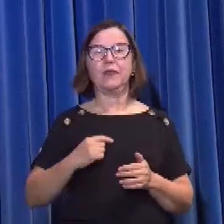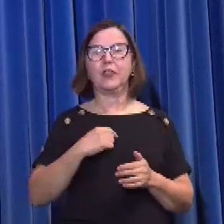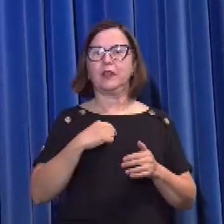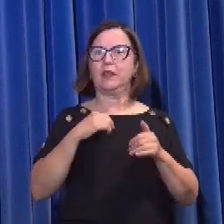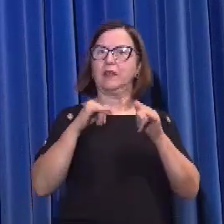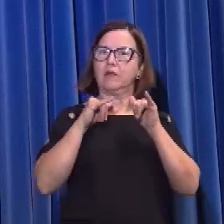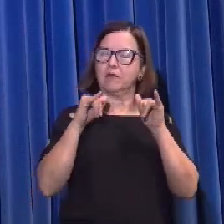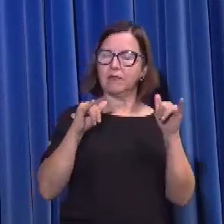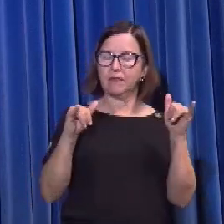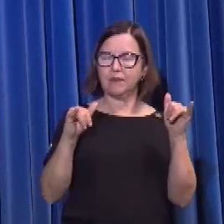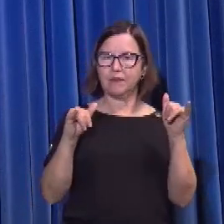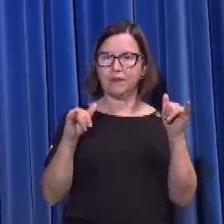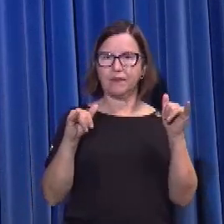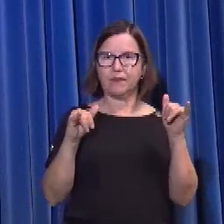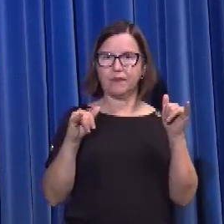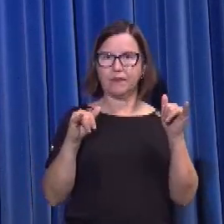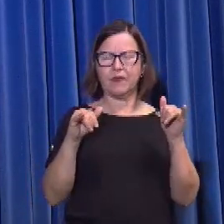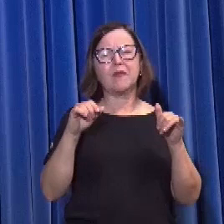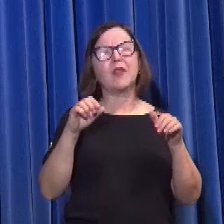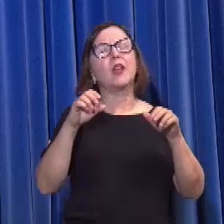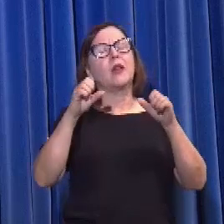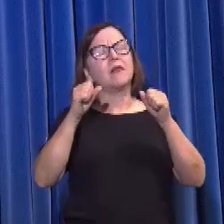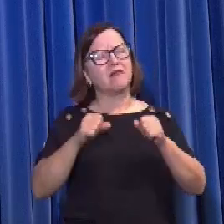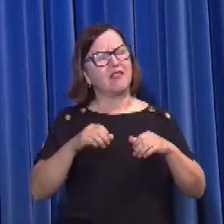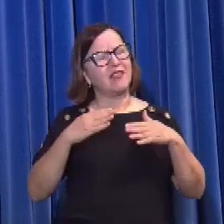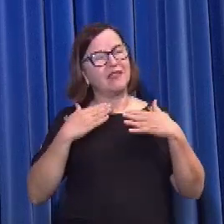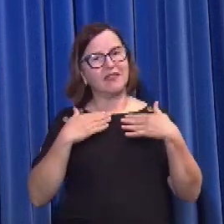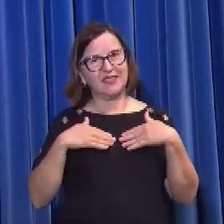ela, a senhora pode descansar.